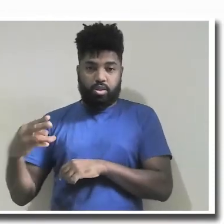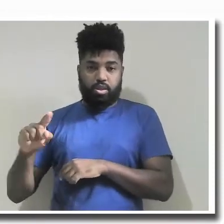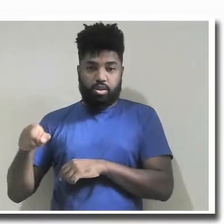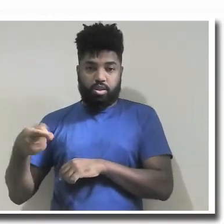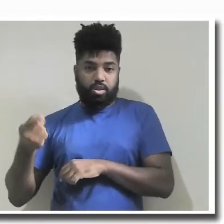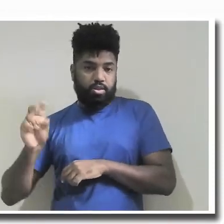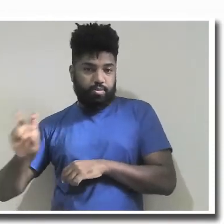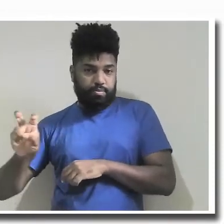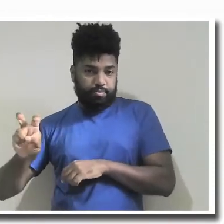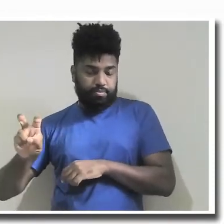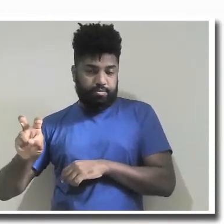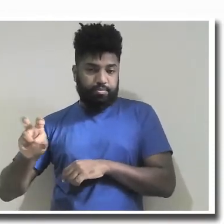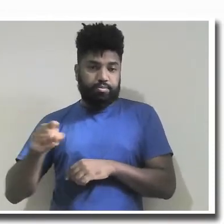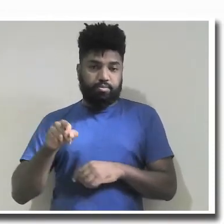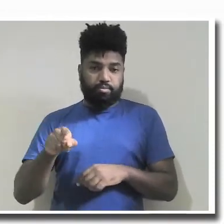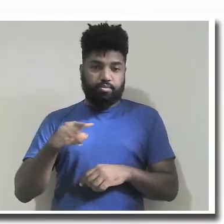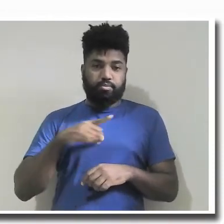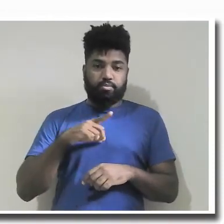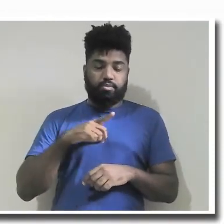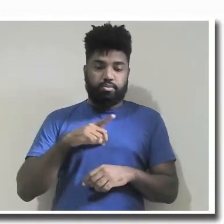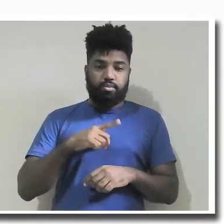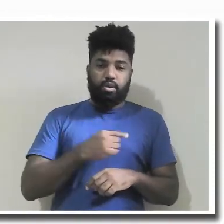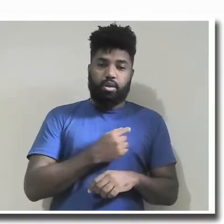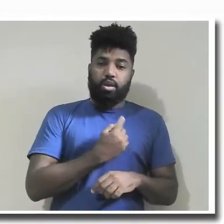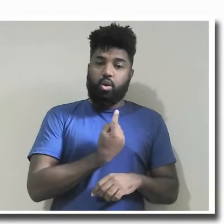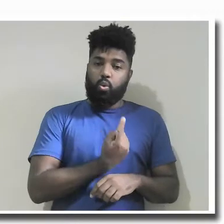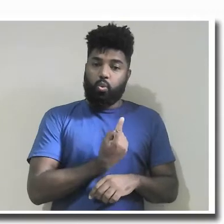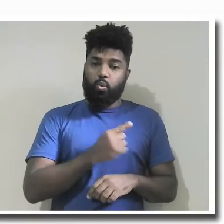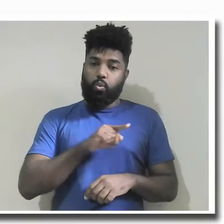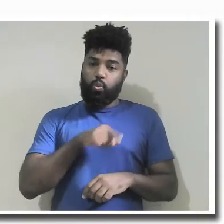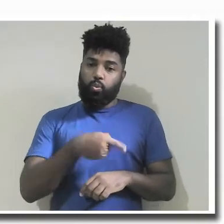3,5, que é equivalente a somar 1,5